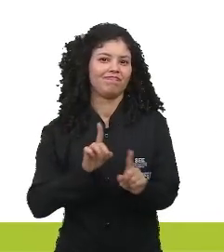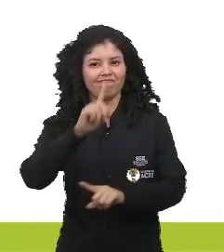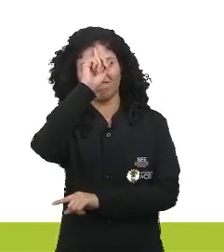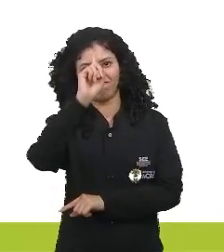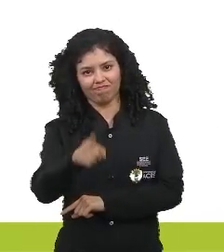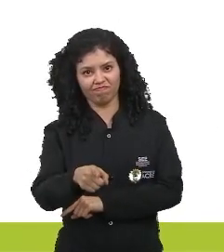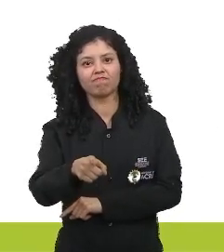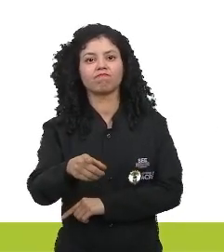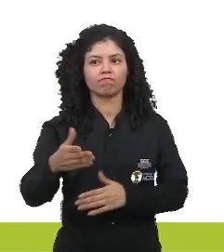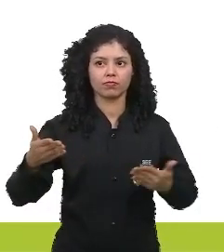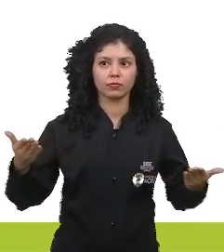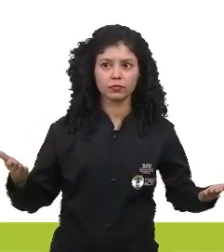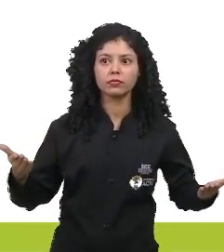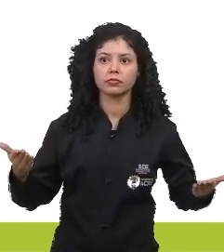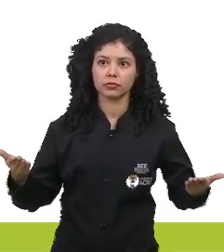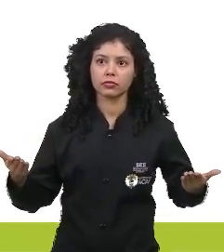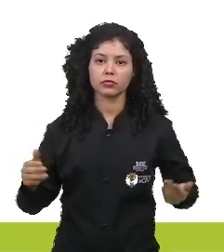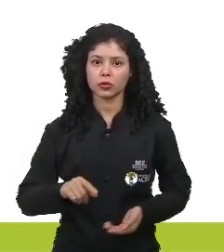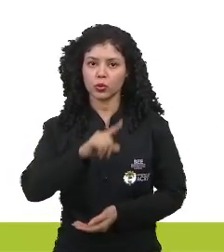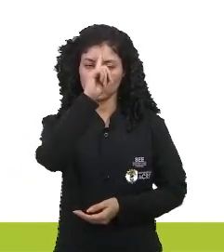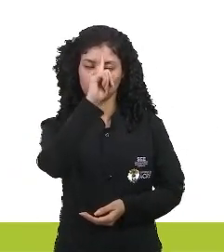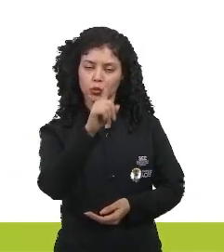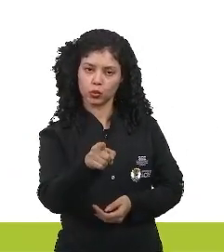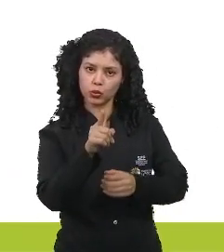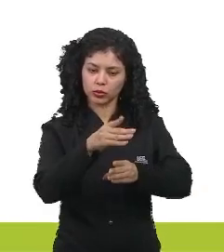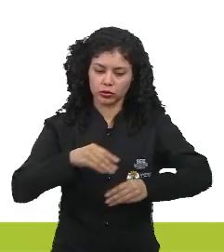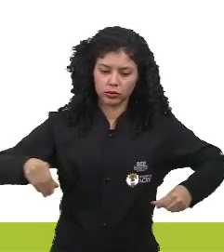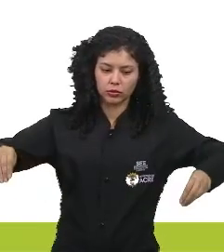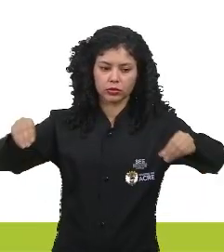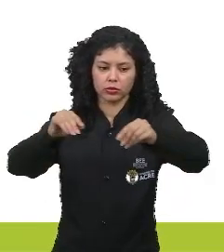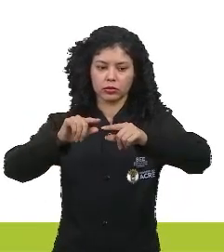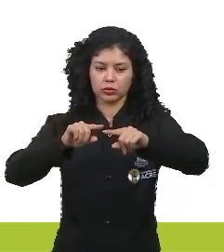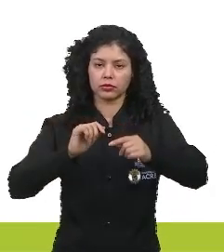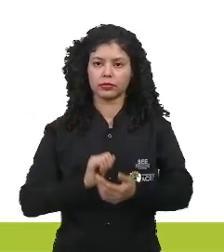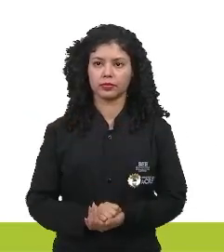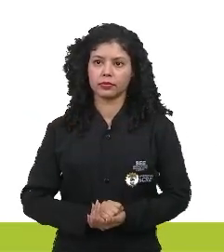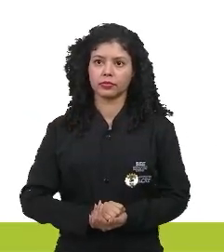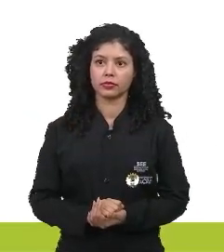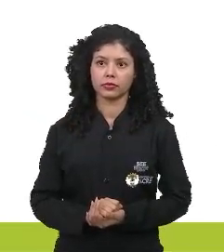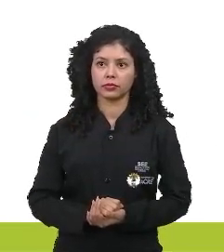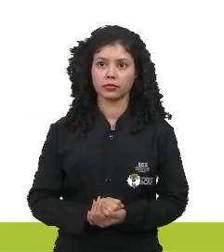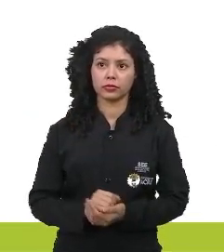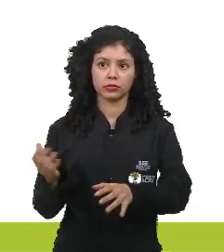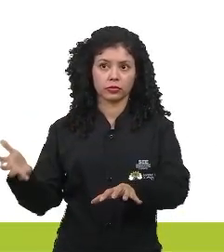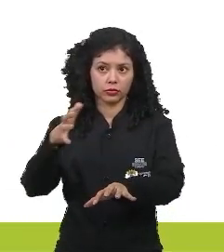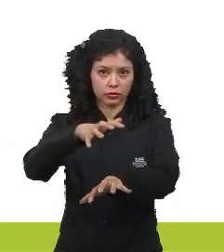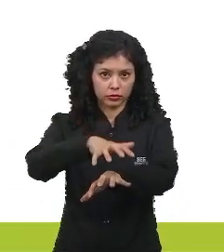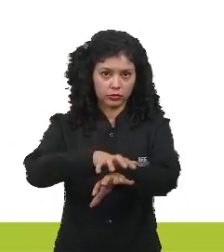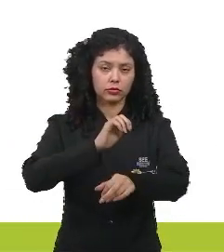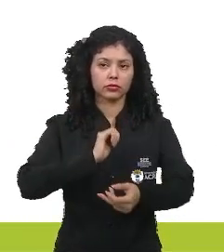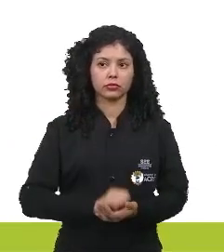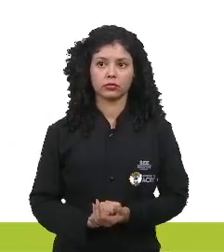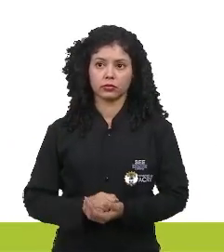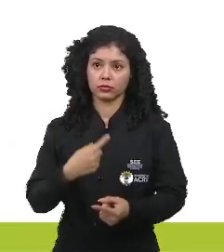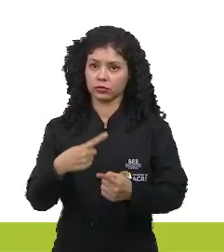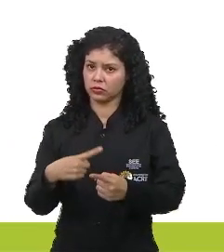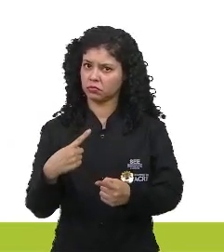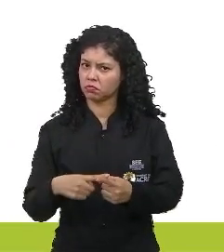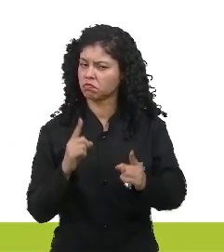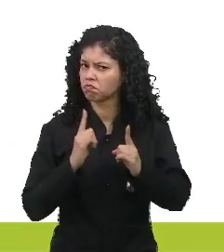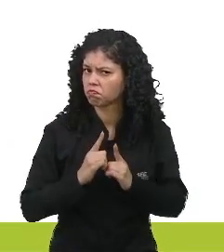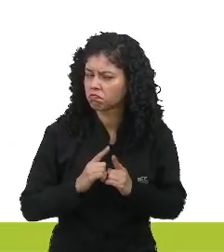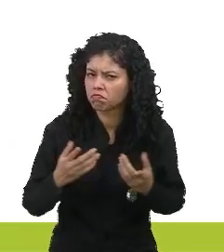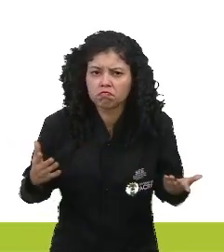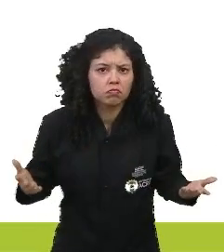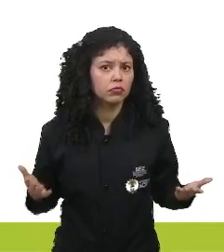os senhores, os donos dos grandes latifúndios, não é? O colonizador. Por que não